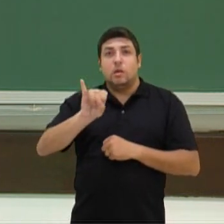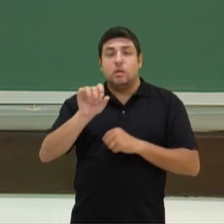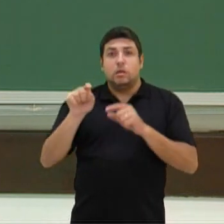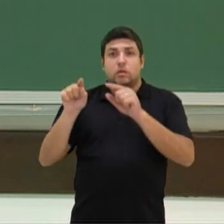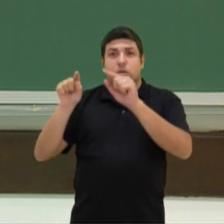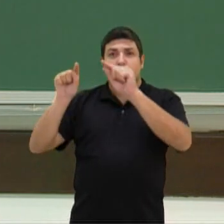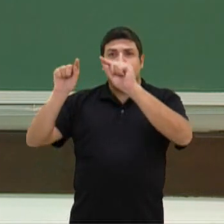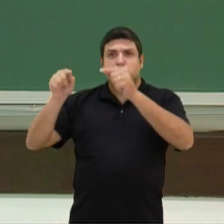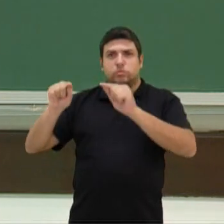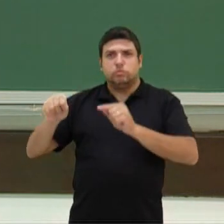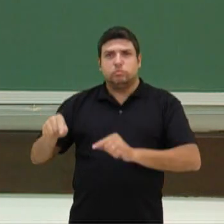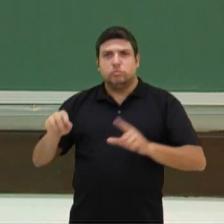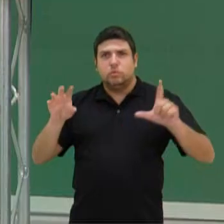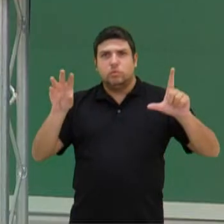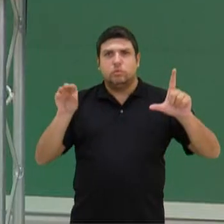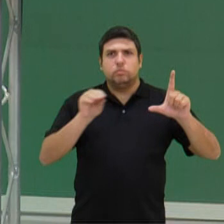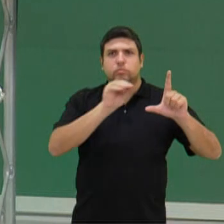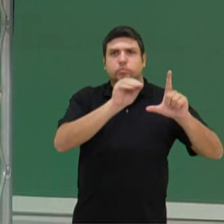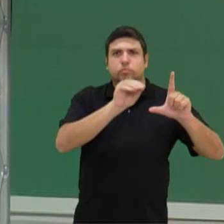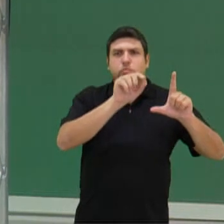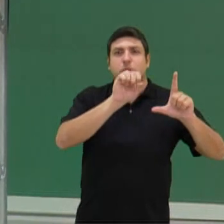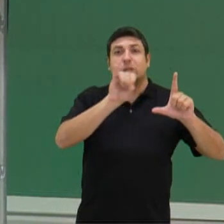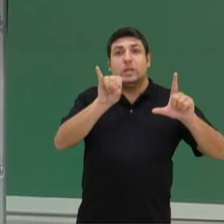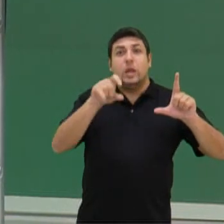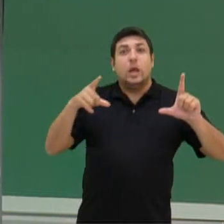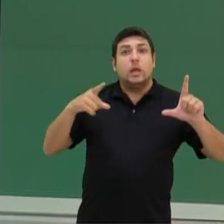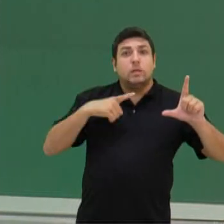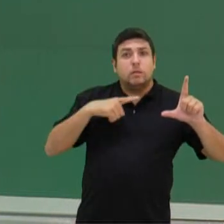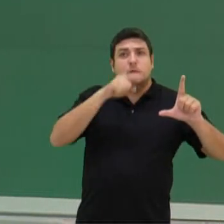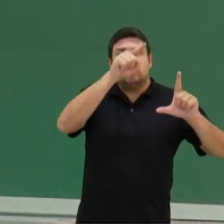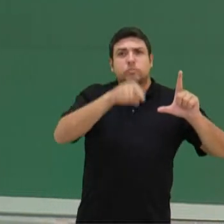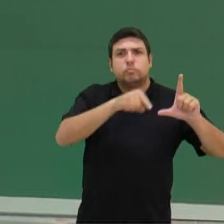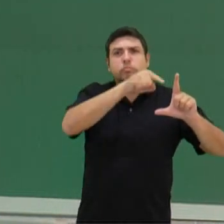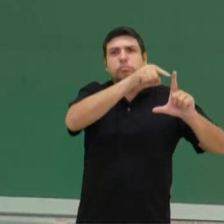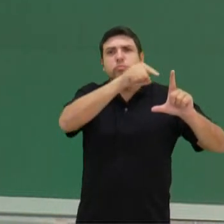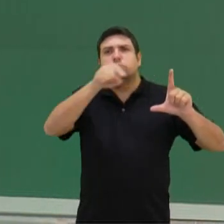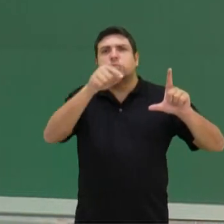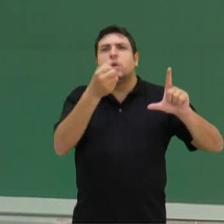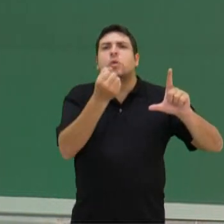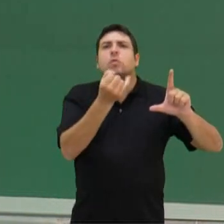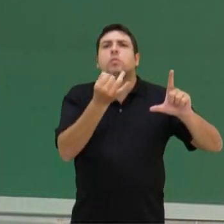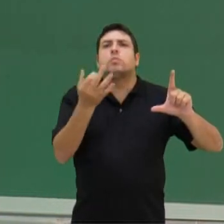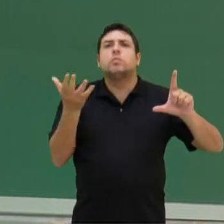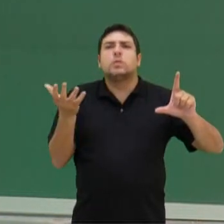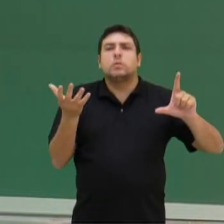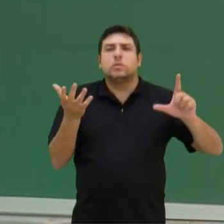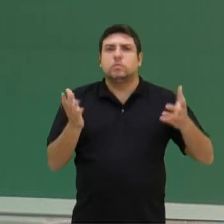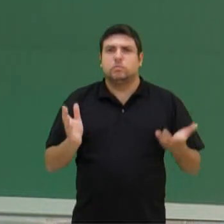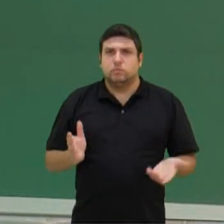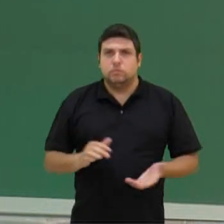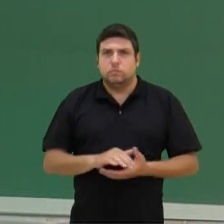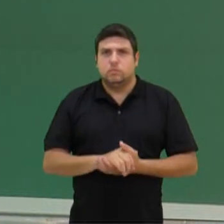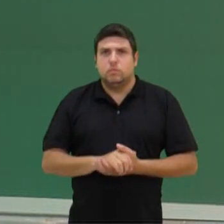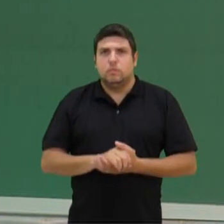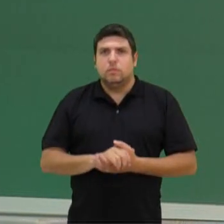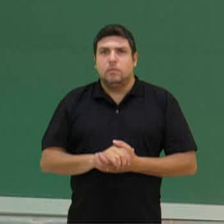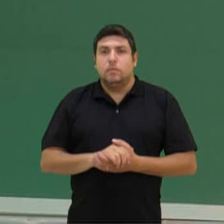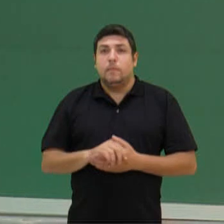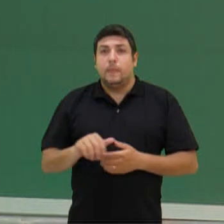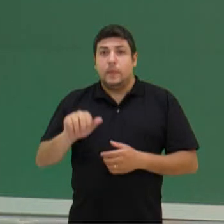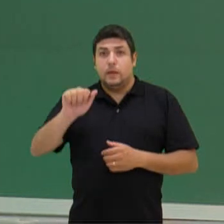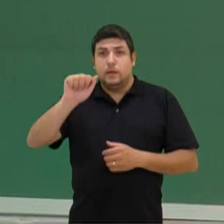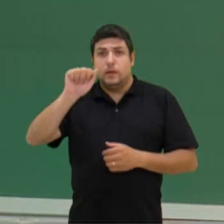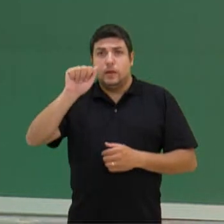dela, quantos eixos seriam? Vamos lá? Veja só, o ponto A,